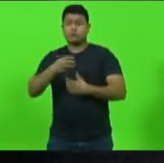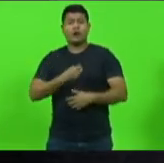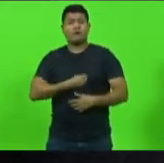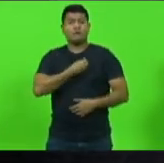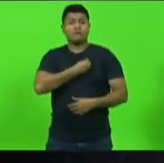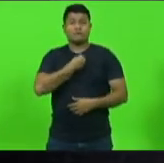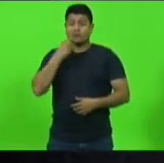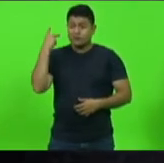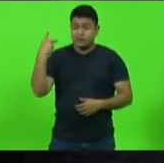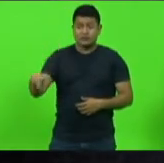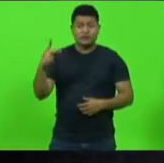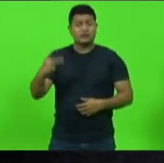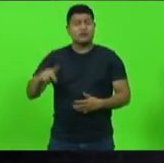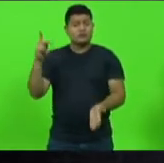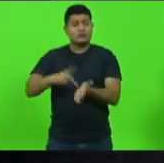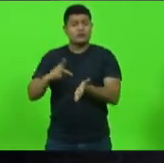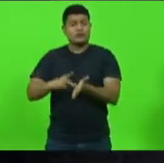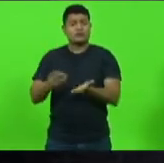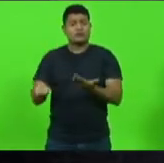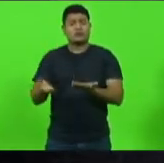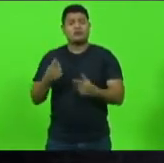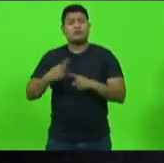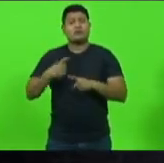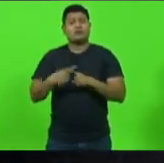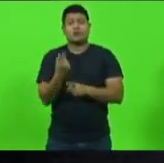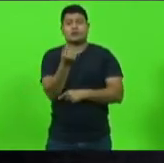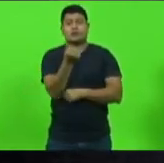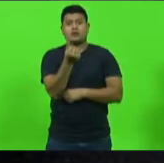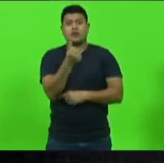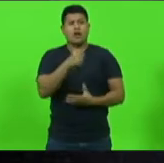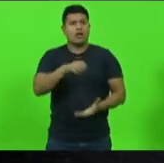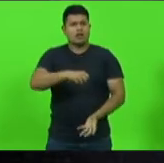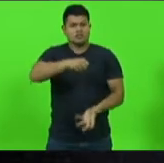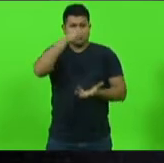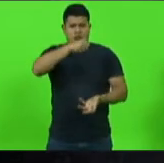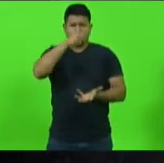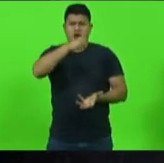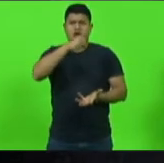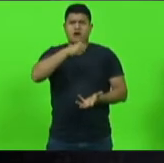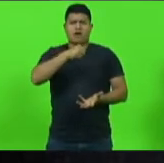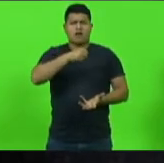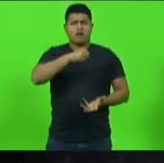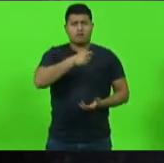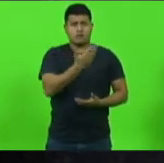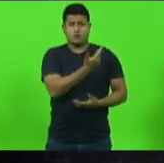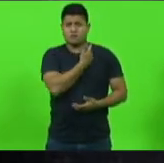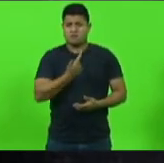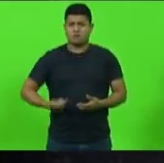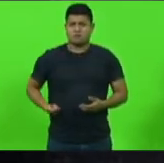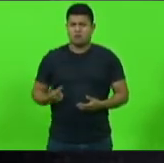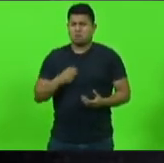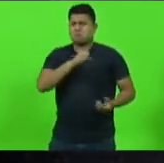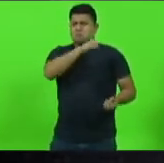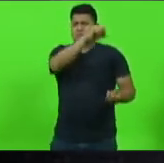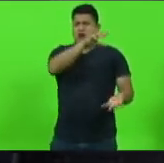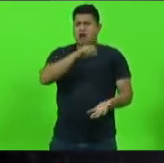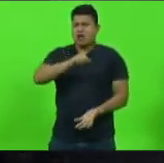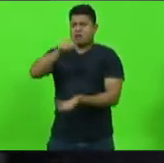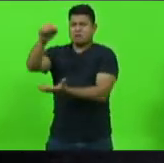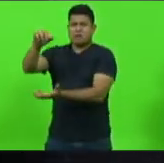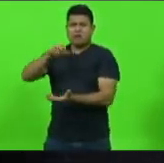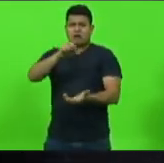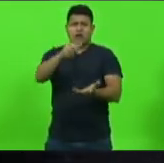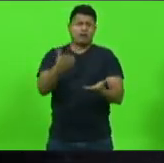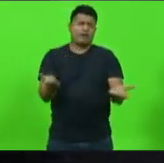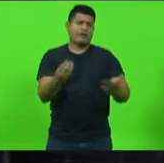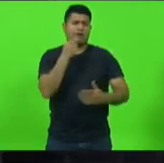dessas pessoas. Porque esse dinheiro, esse saco de dinheiro distribuído por Santa Catarina, é óbvio que vai